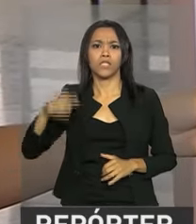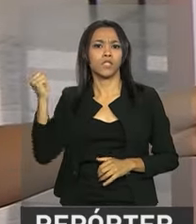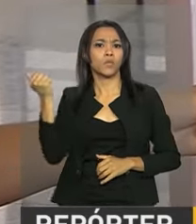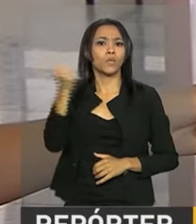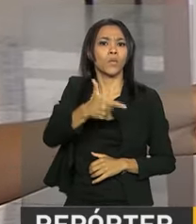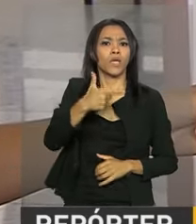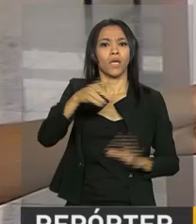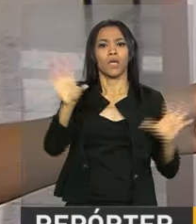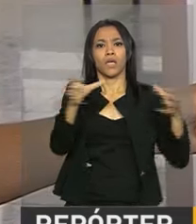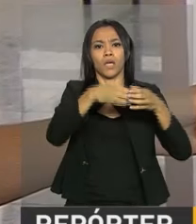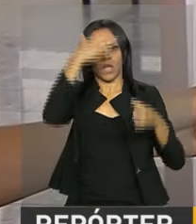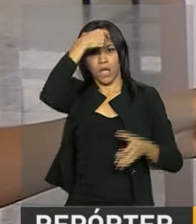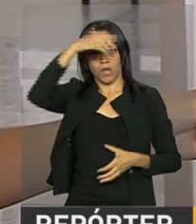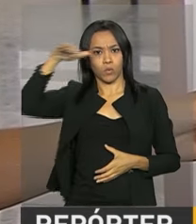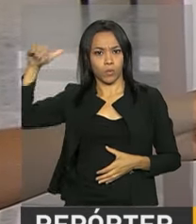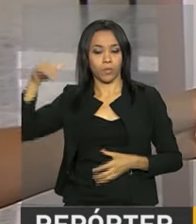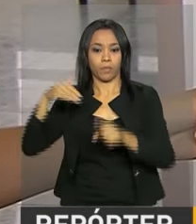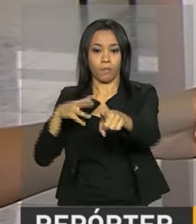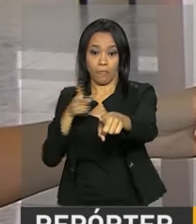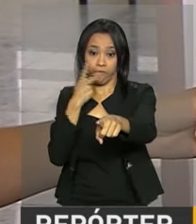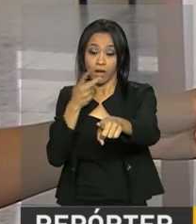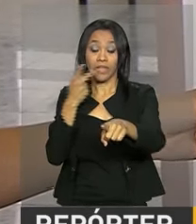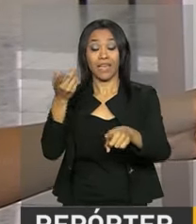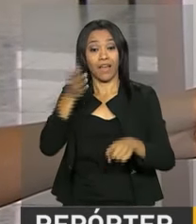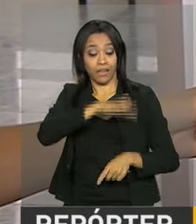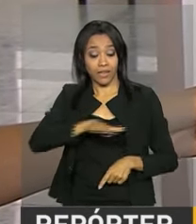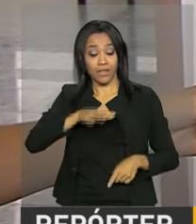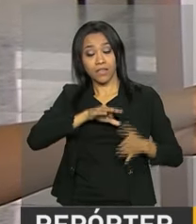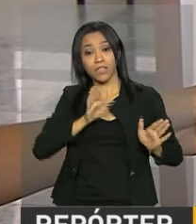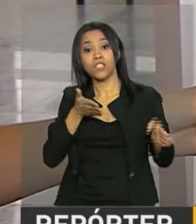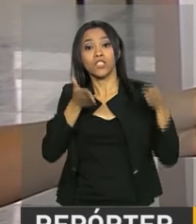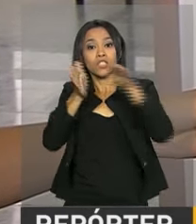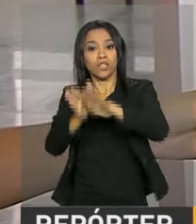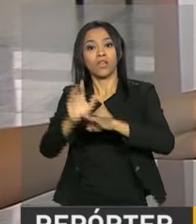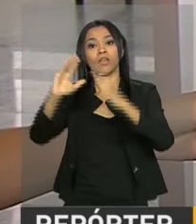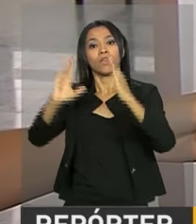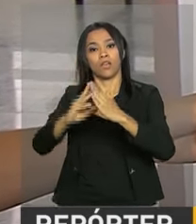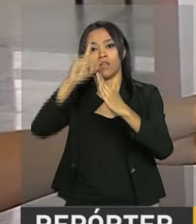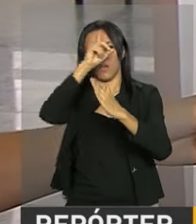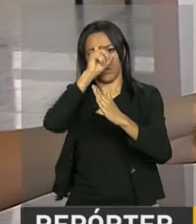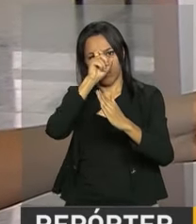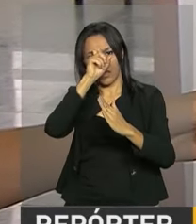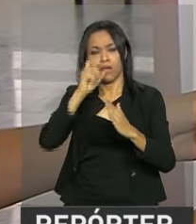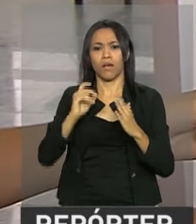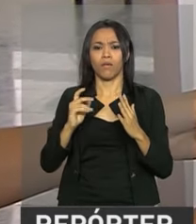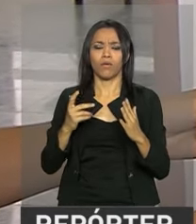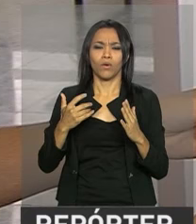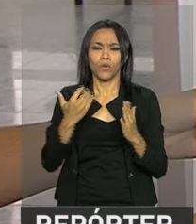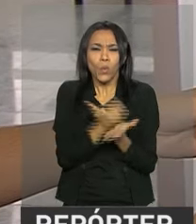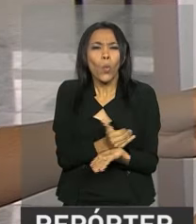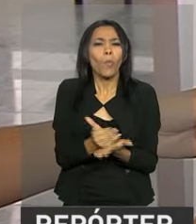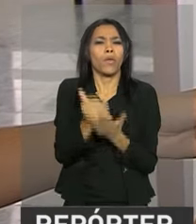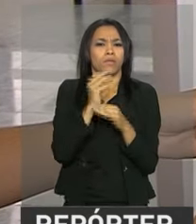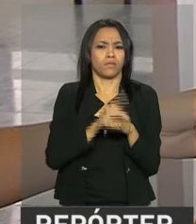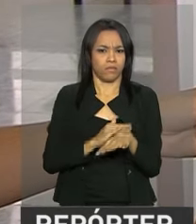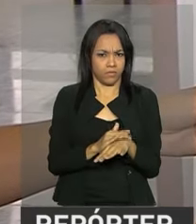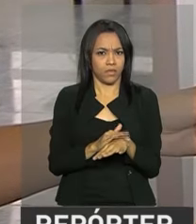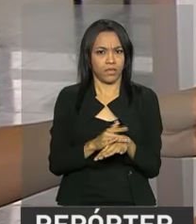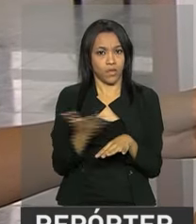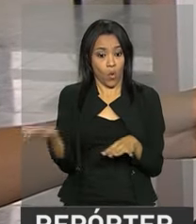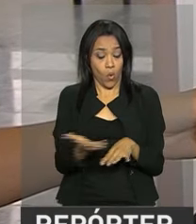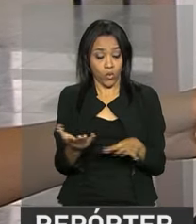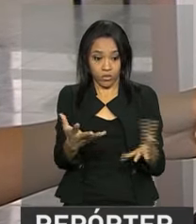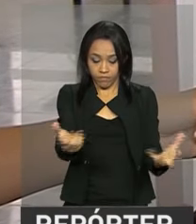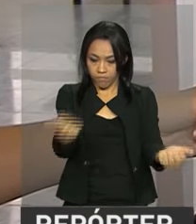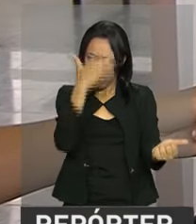primeiro desafio é que a criança chegue ao centro de tratamento com a doença numa fase mais inicial. Hoje em dia nós recebemos